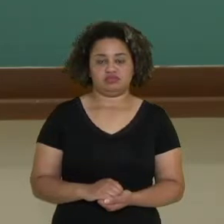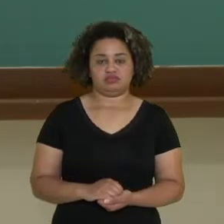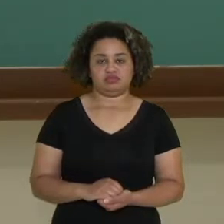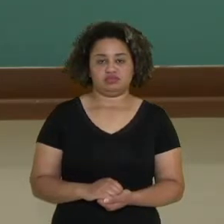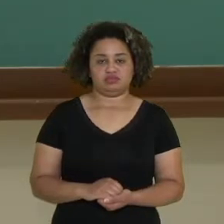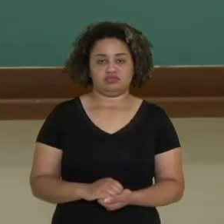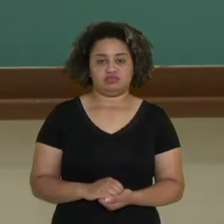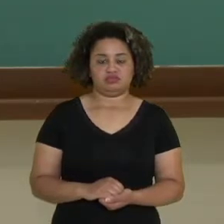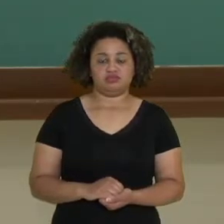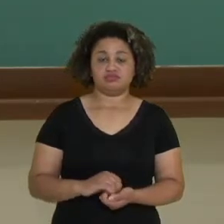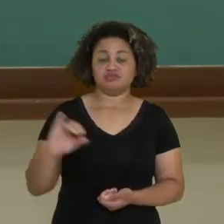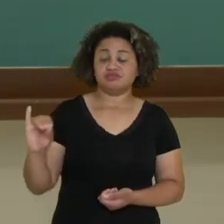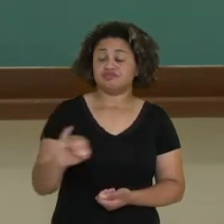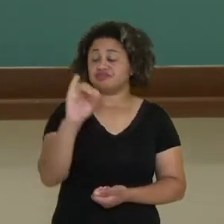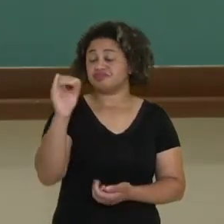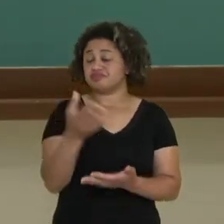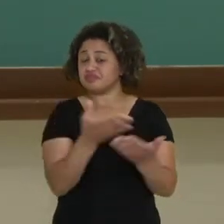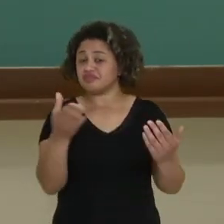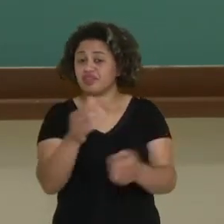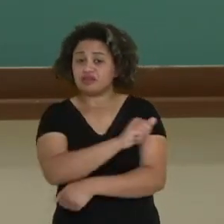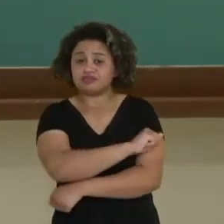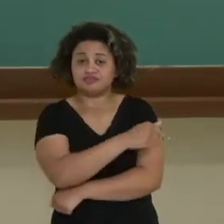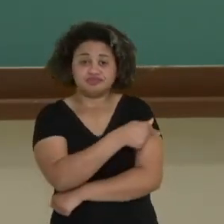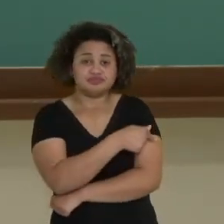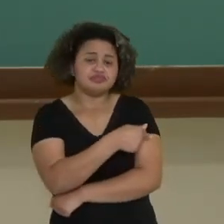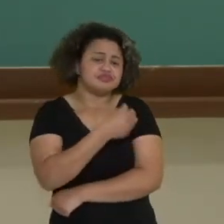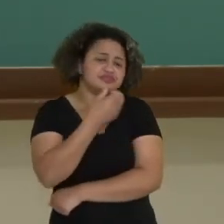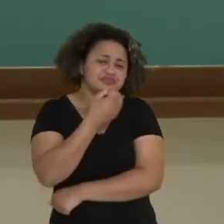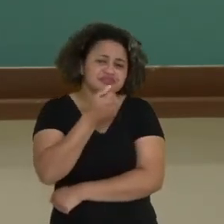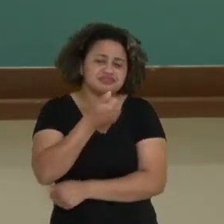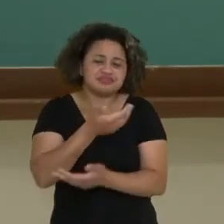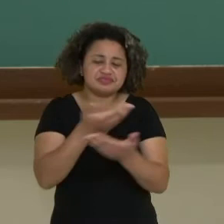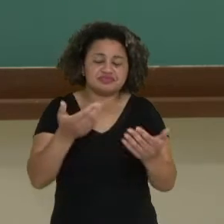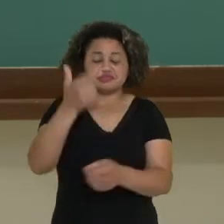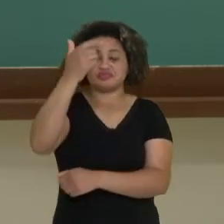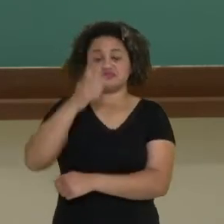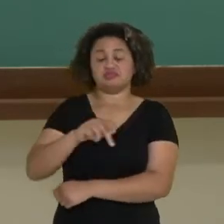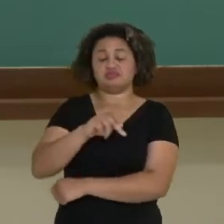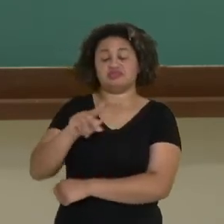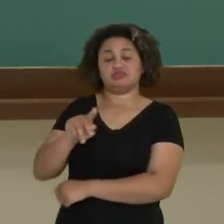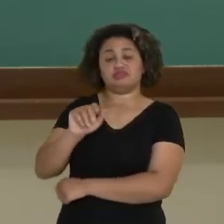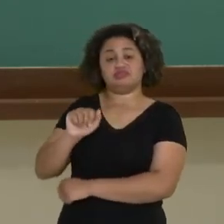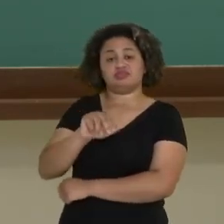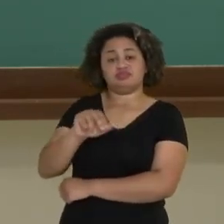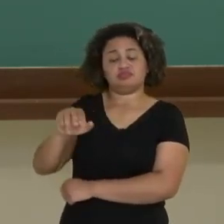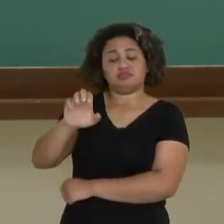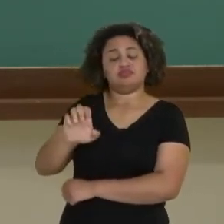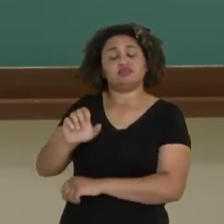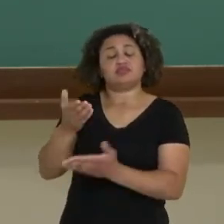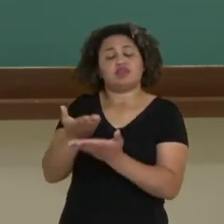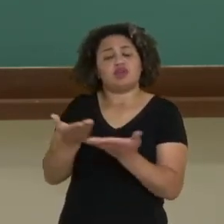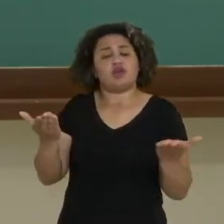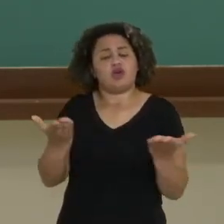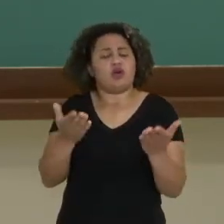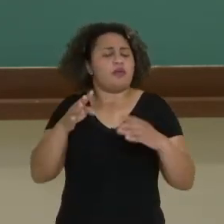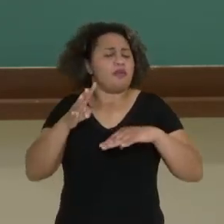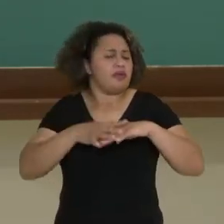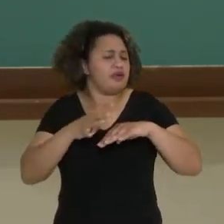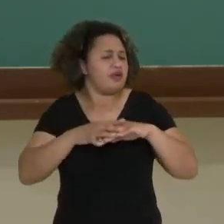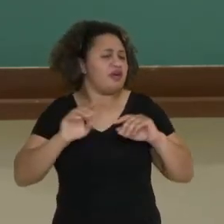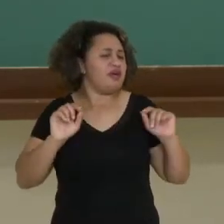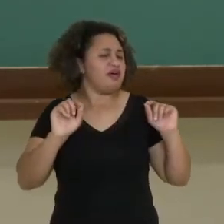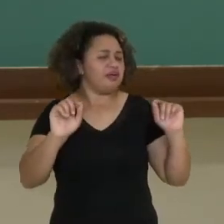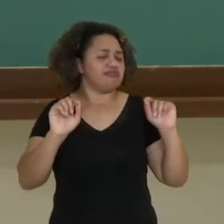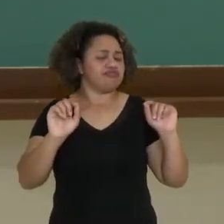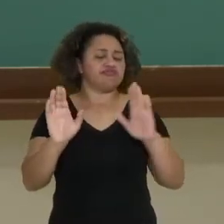Olá, alunos do 7º ano, tudo bem com vocês? Eu sou a professora Anne e na aula de matemática nós